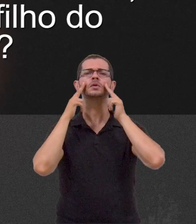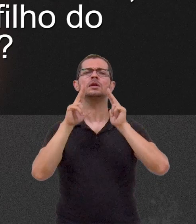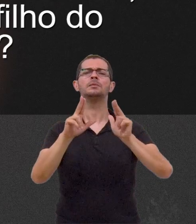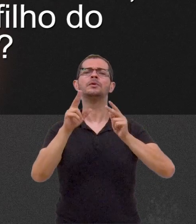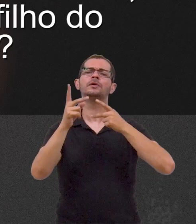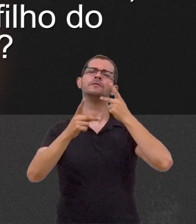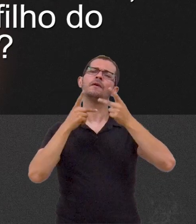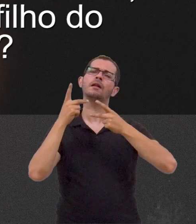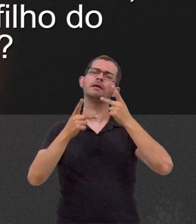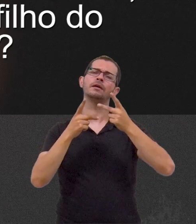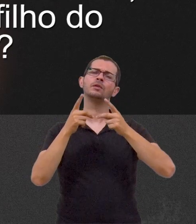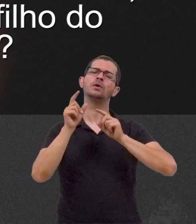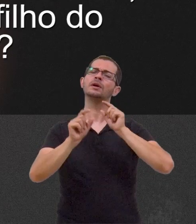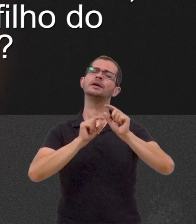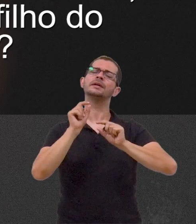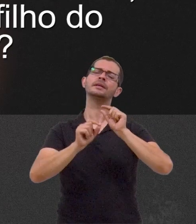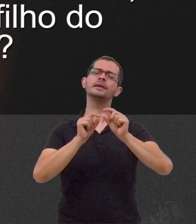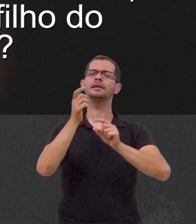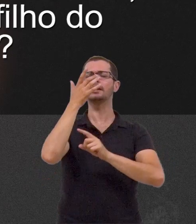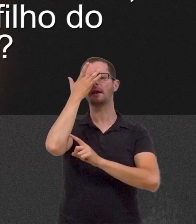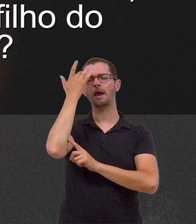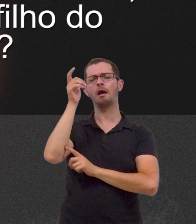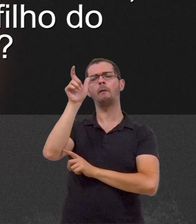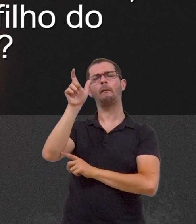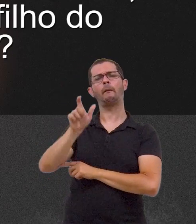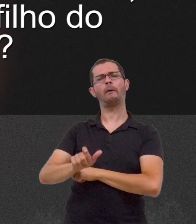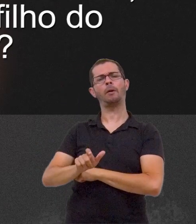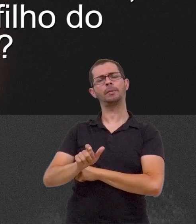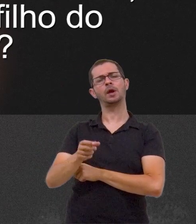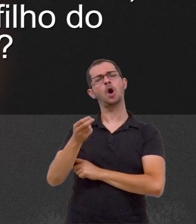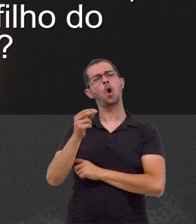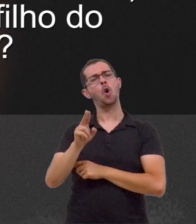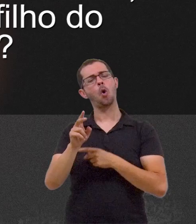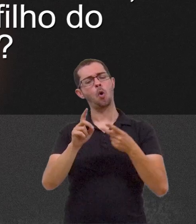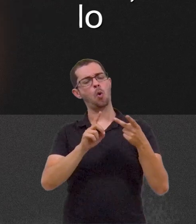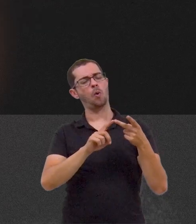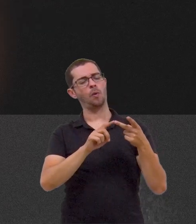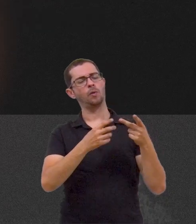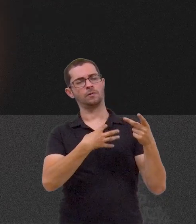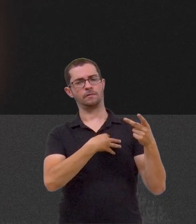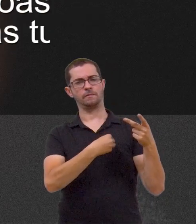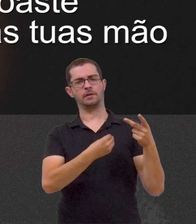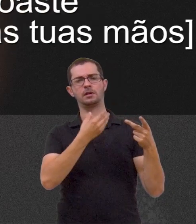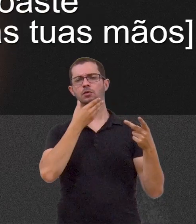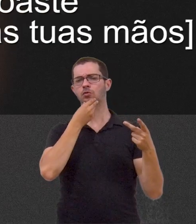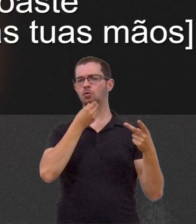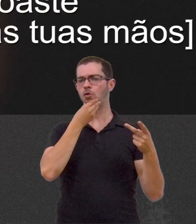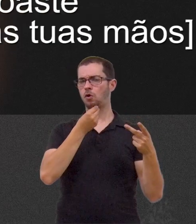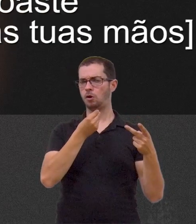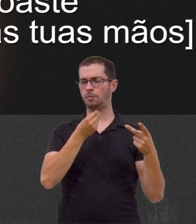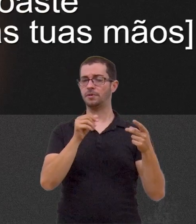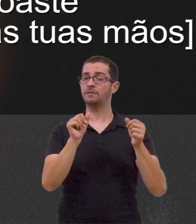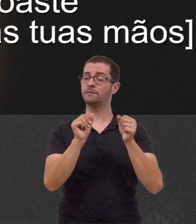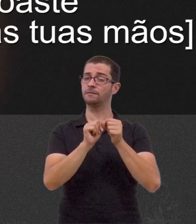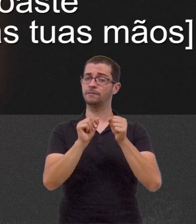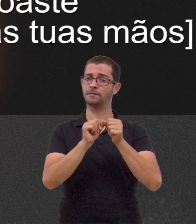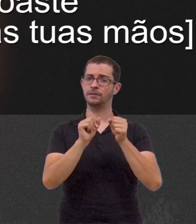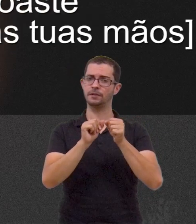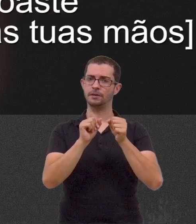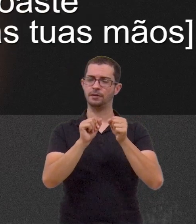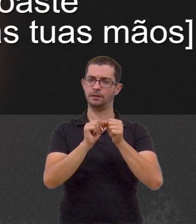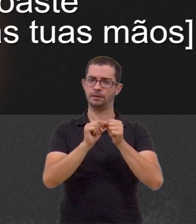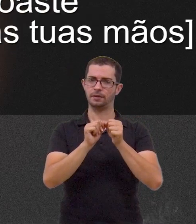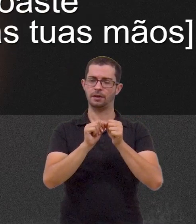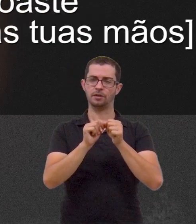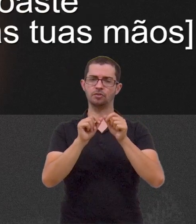o homem que dele te lembres? Ou o filho do homem que o visites? Fizeste-o por um pouco menor que